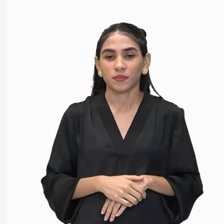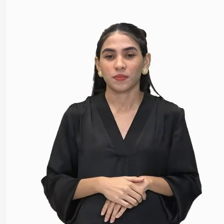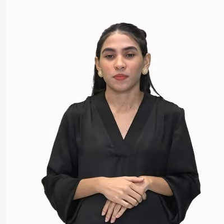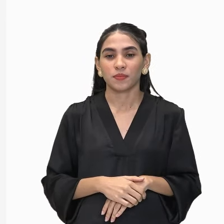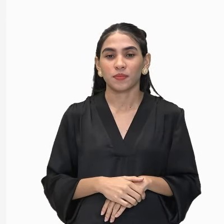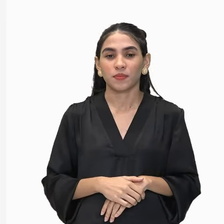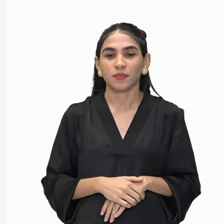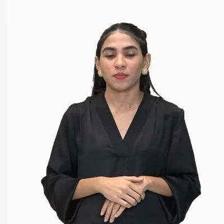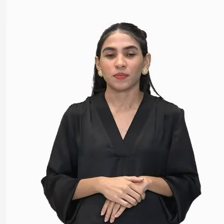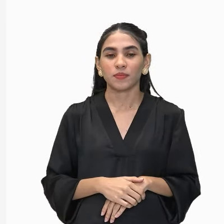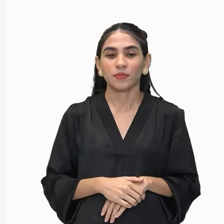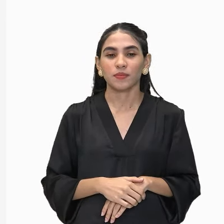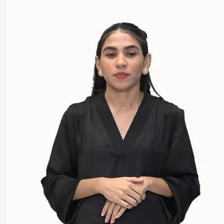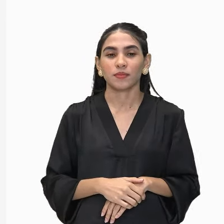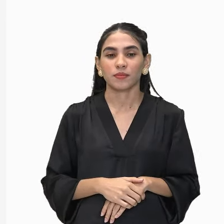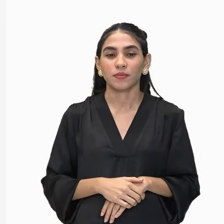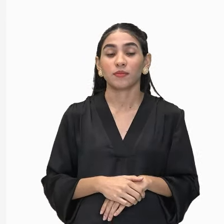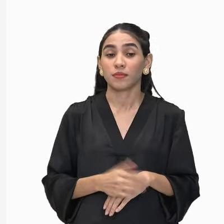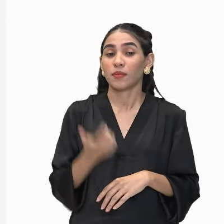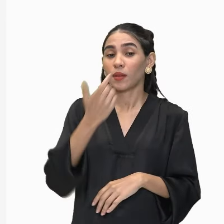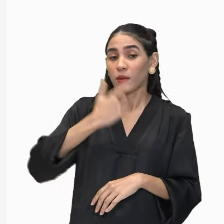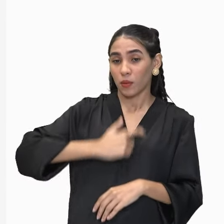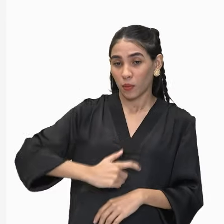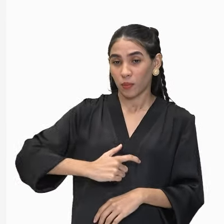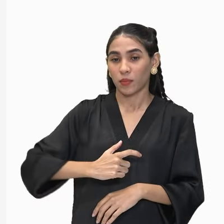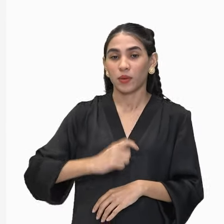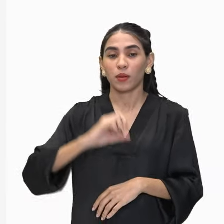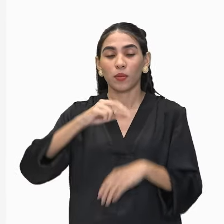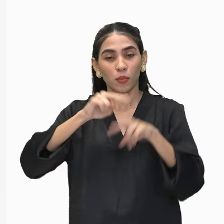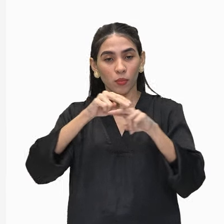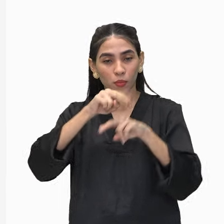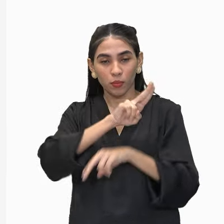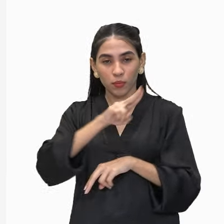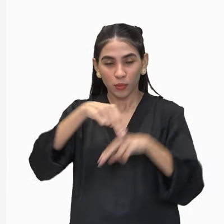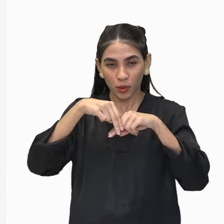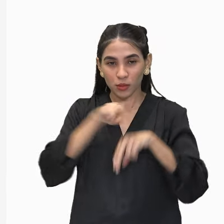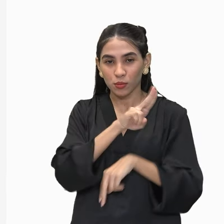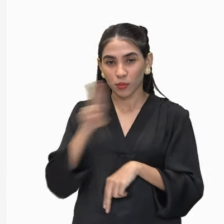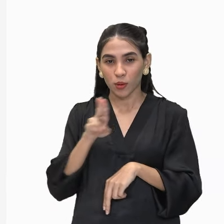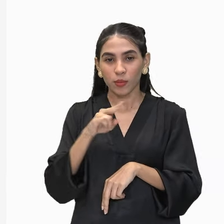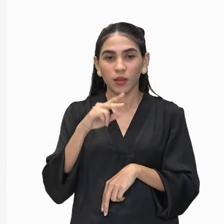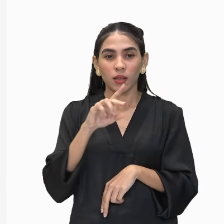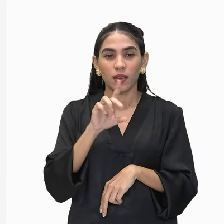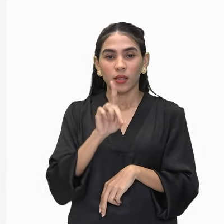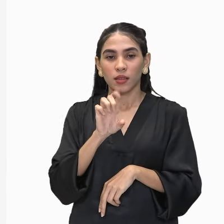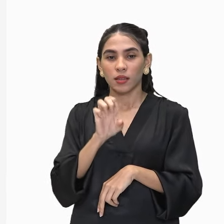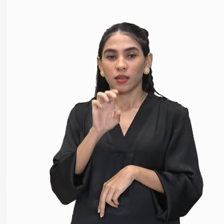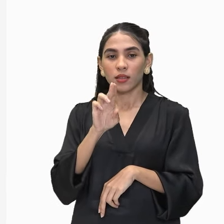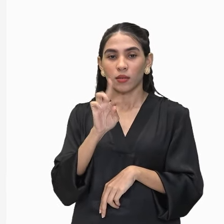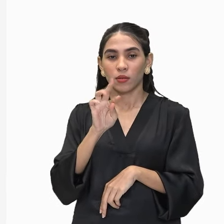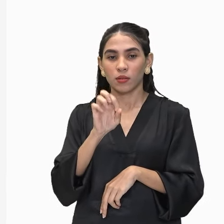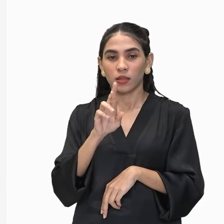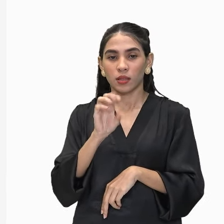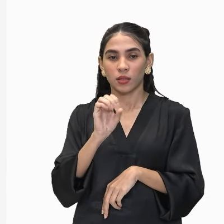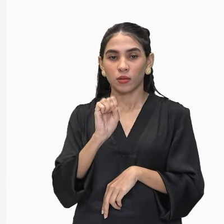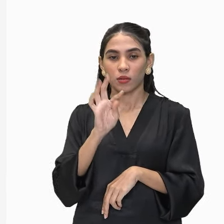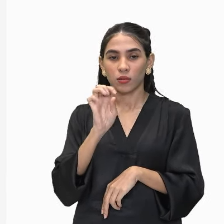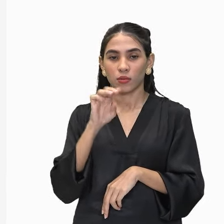do tubo digestivo, ou tubo digestório. Por isso o nome deuterostômios. Só para relembrar um pouquinho aí